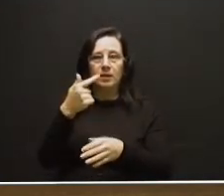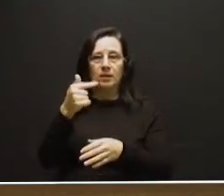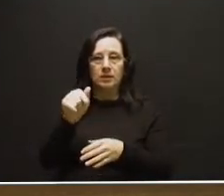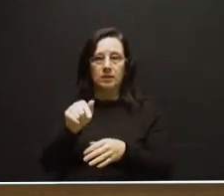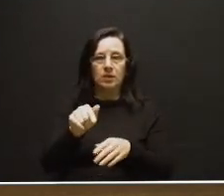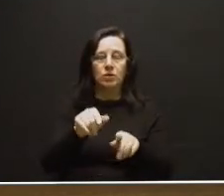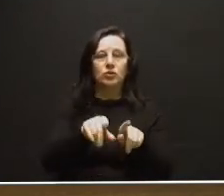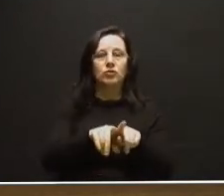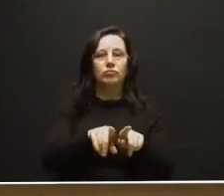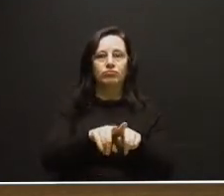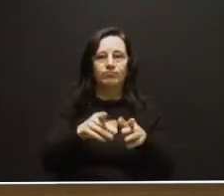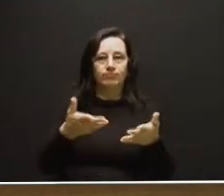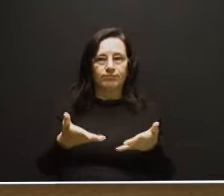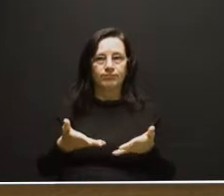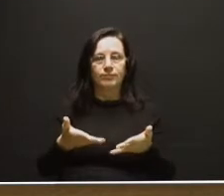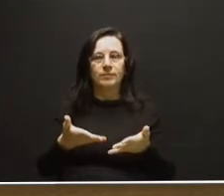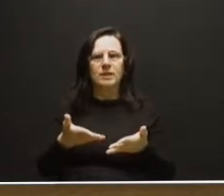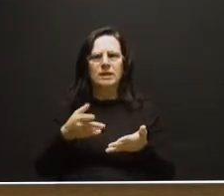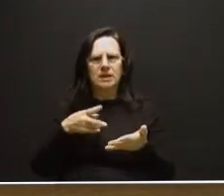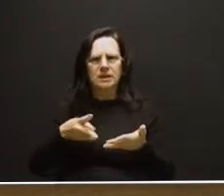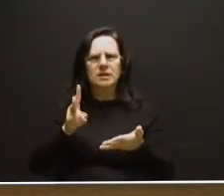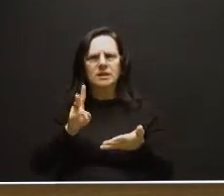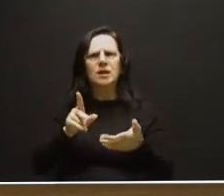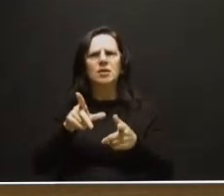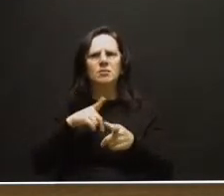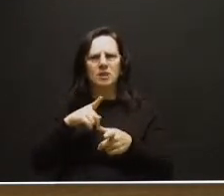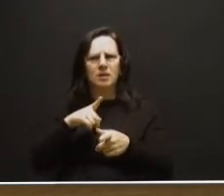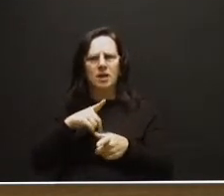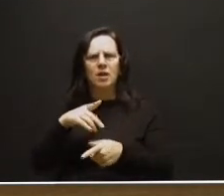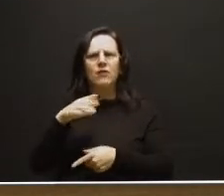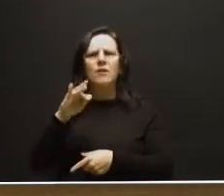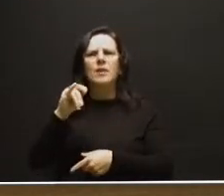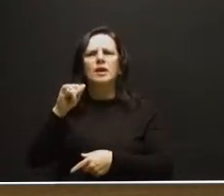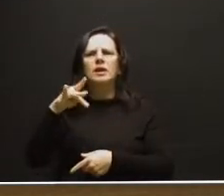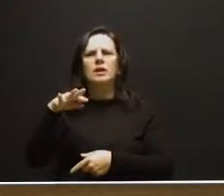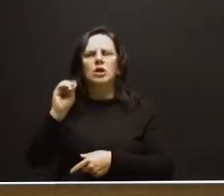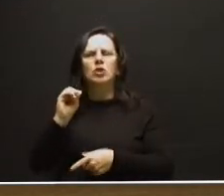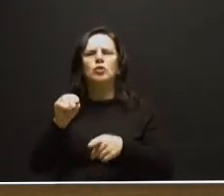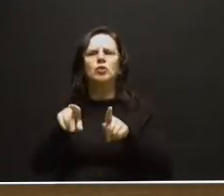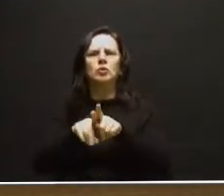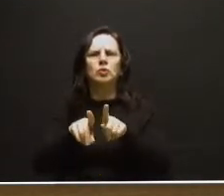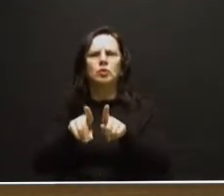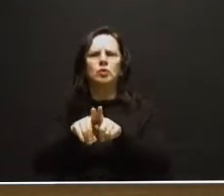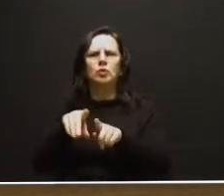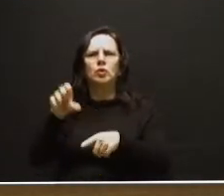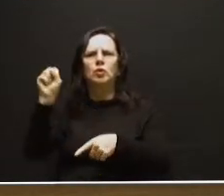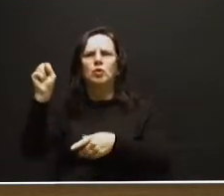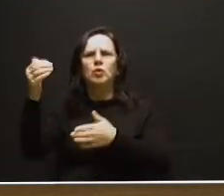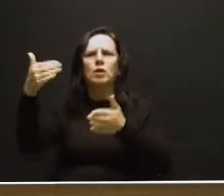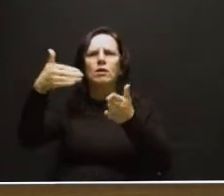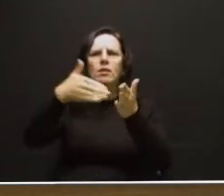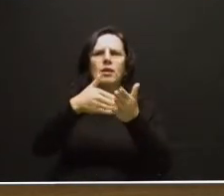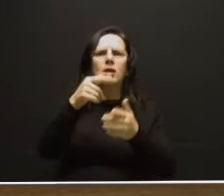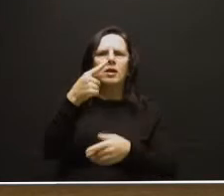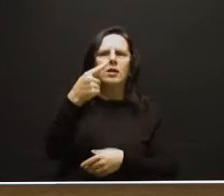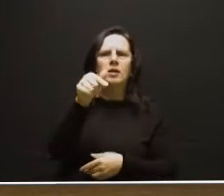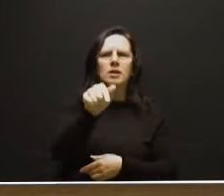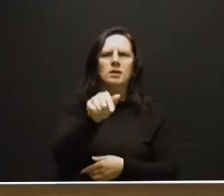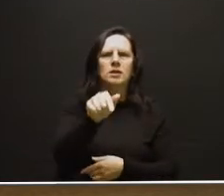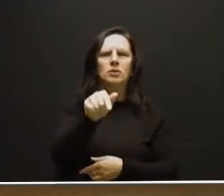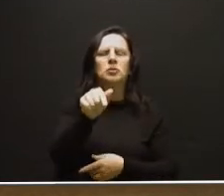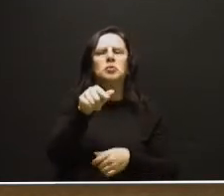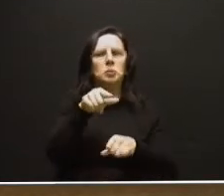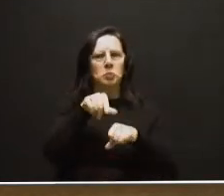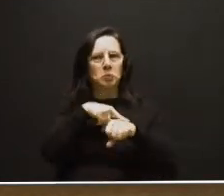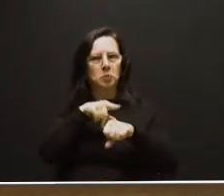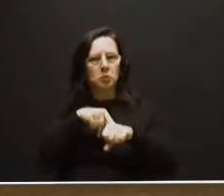pelo que eu sei sempre teve farmacêutico lá das 8 às 17h providência que